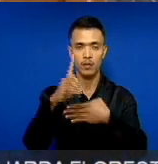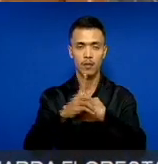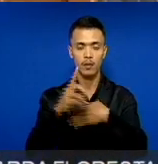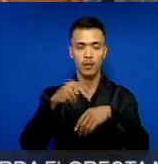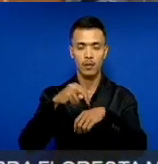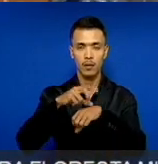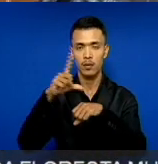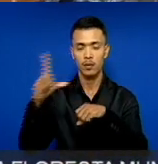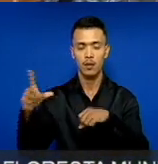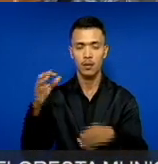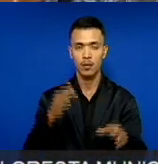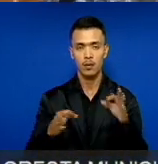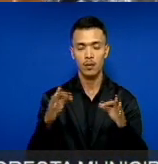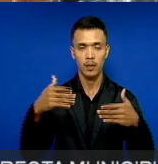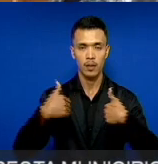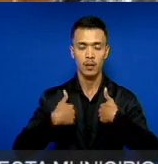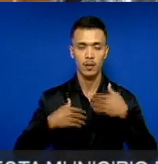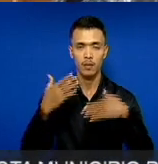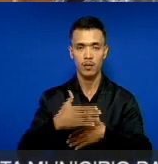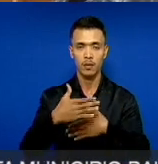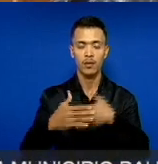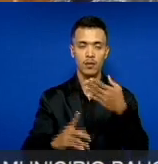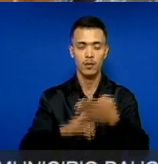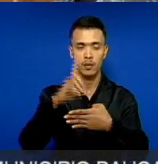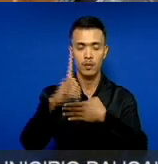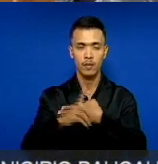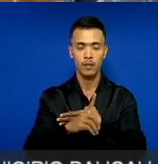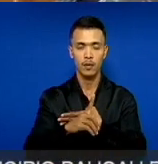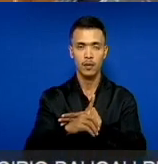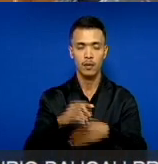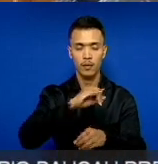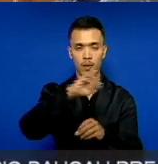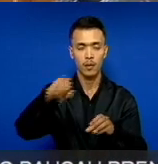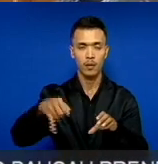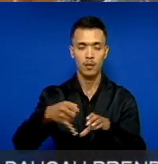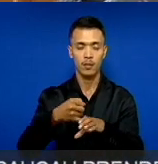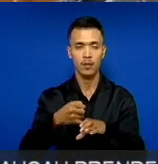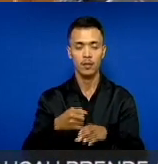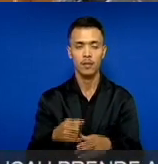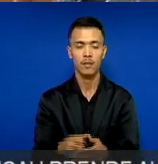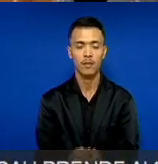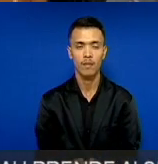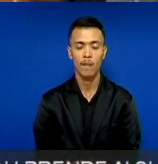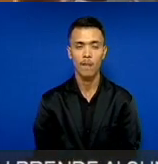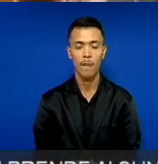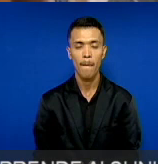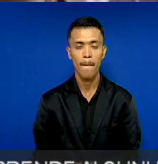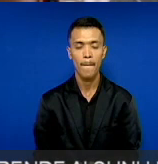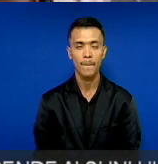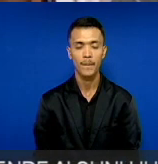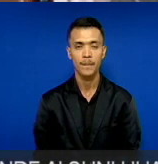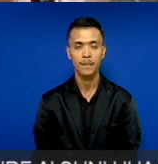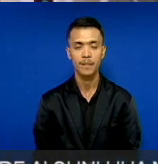nacional, tanto ia processo de desenvolvimento nacional, desenvolvimento nebe inclusivo. Desenvolvimento inclusivo